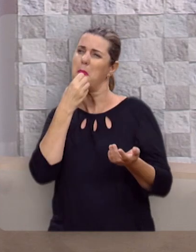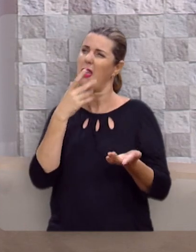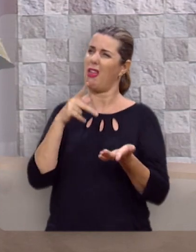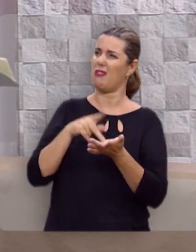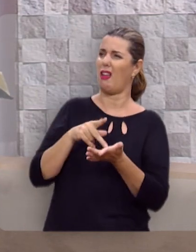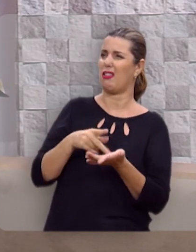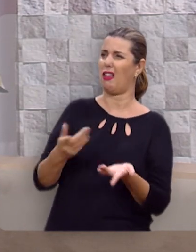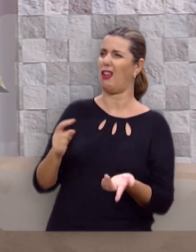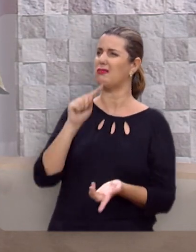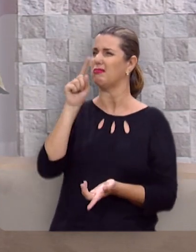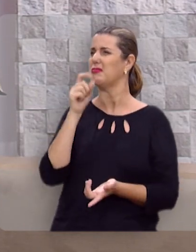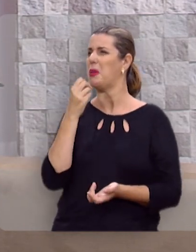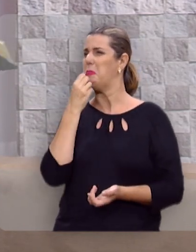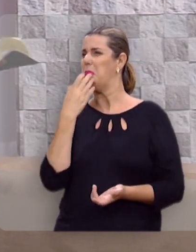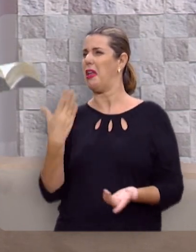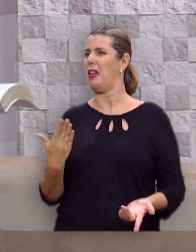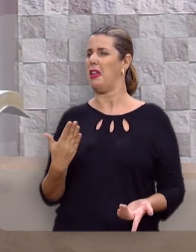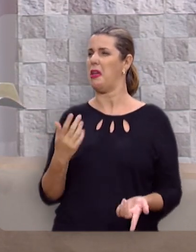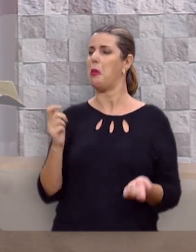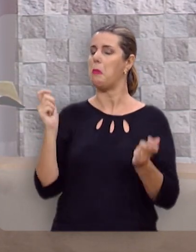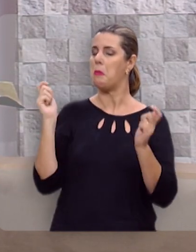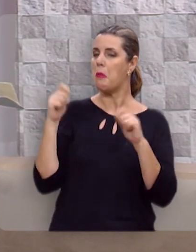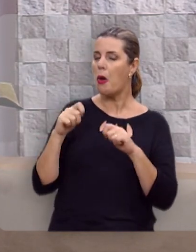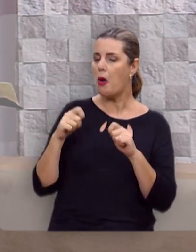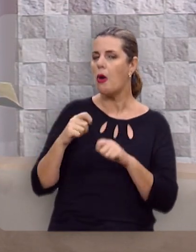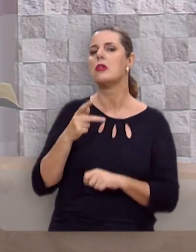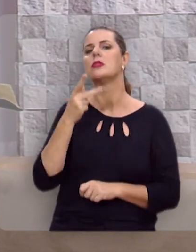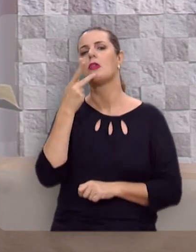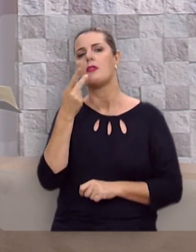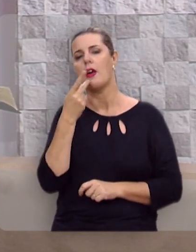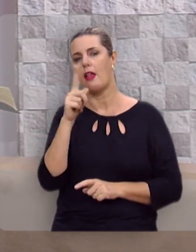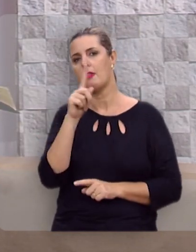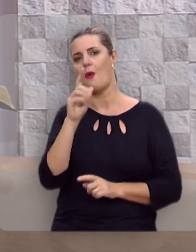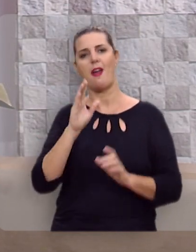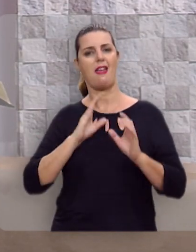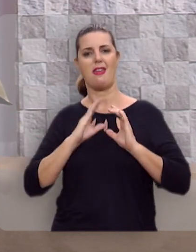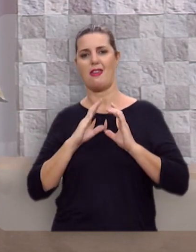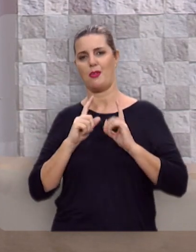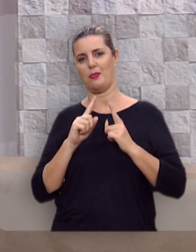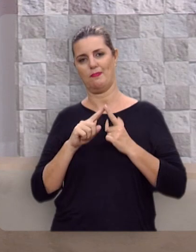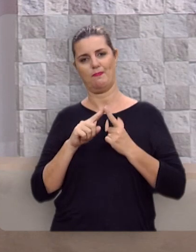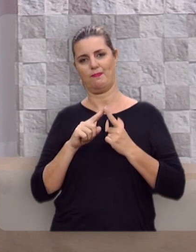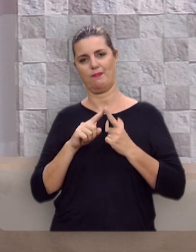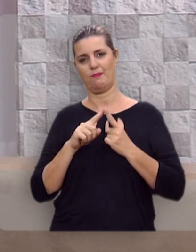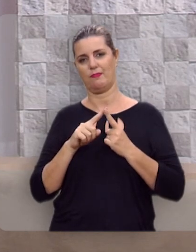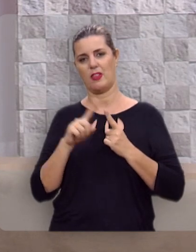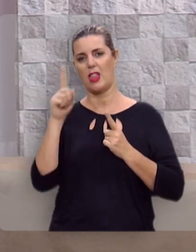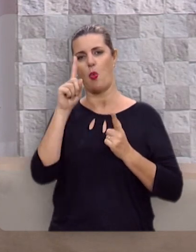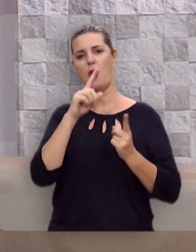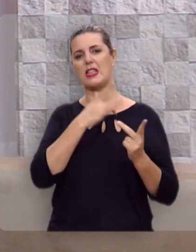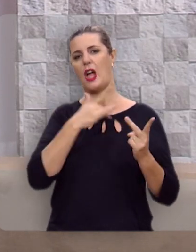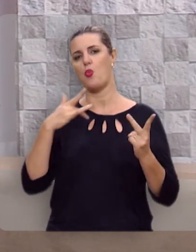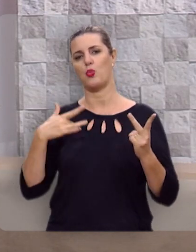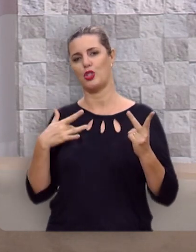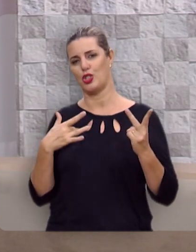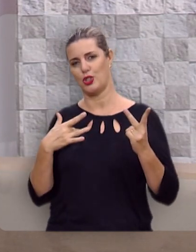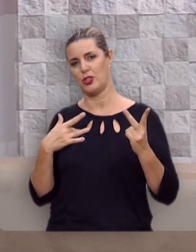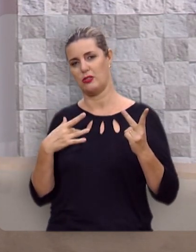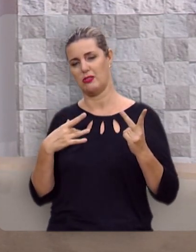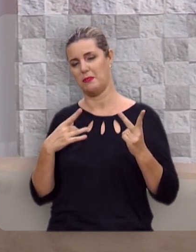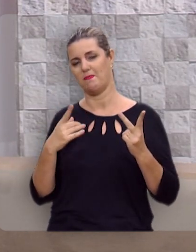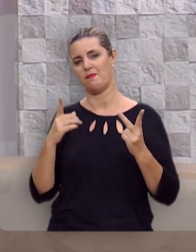mas que bem é esse? Que bem é esse? E eu posso lhe garantir que não é riqueza, nem mesmo